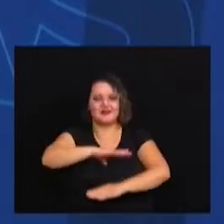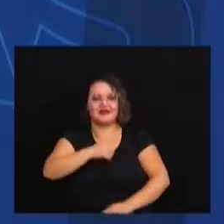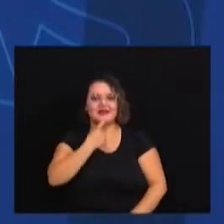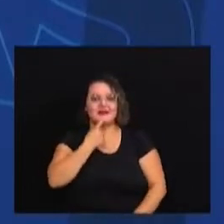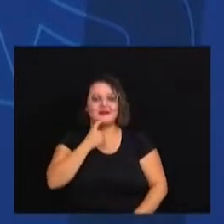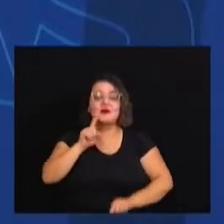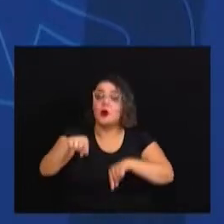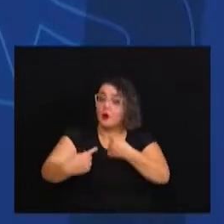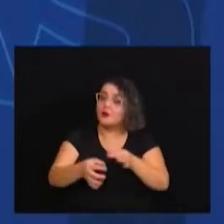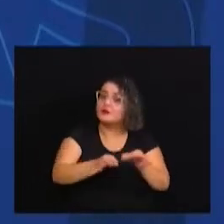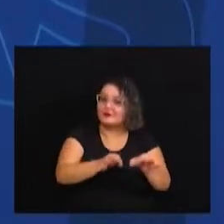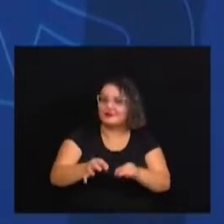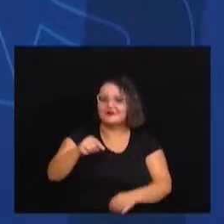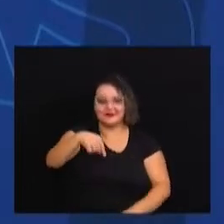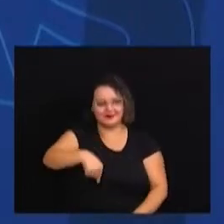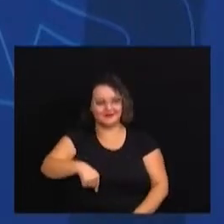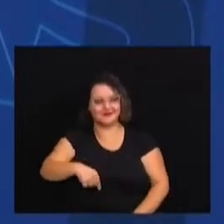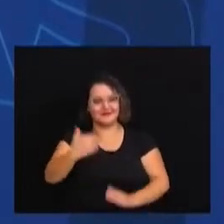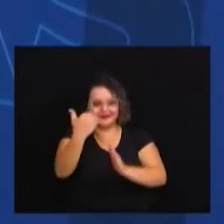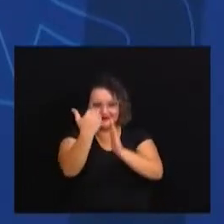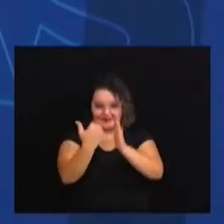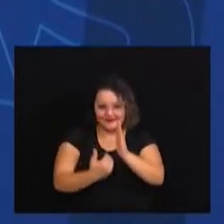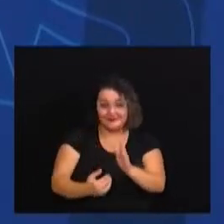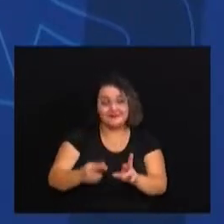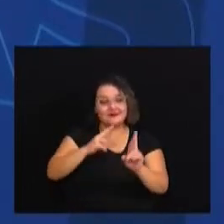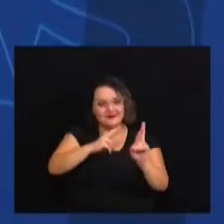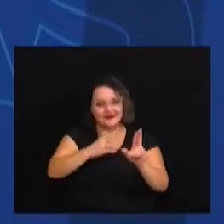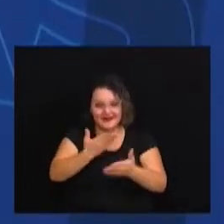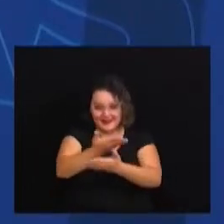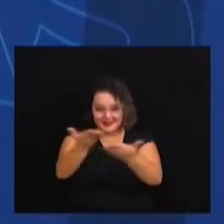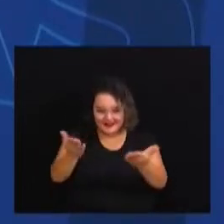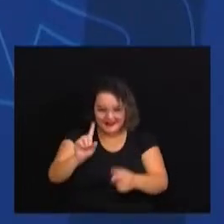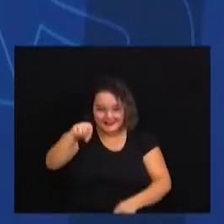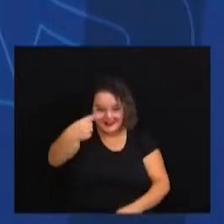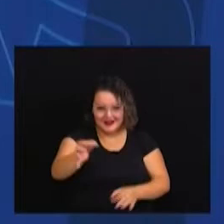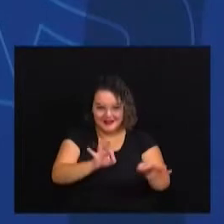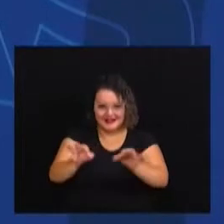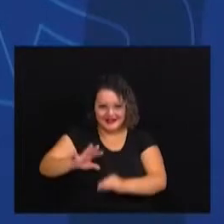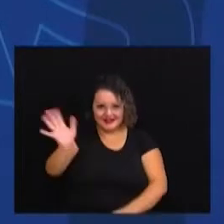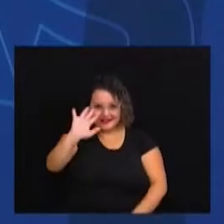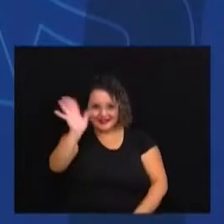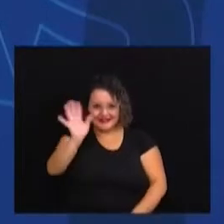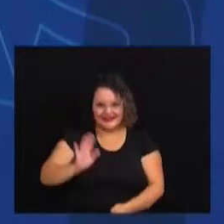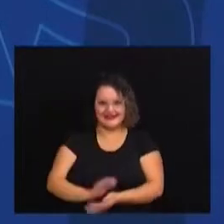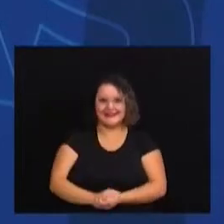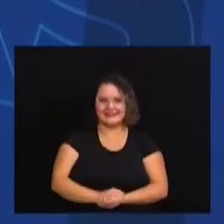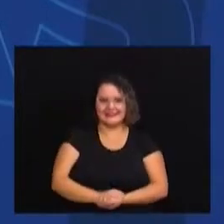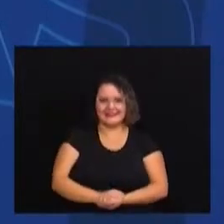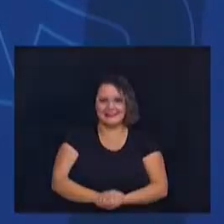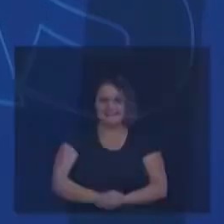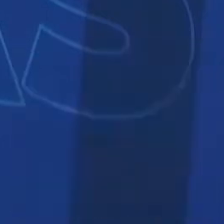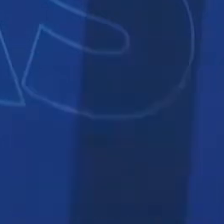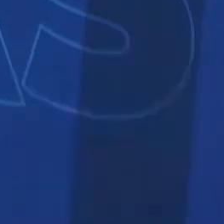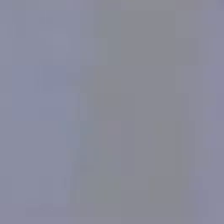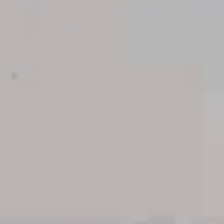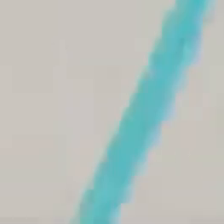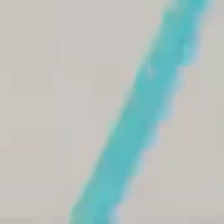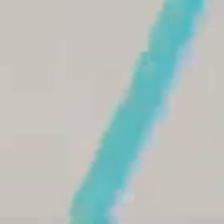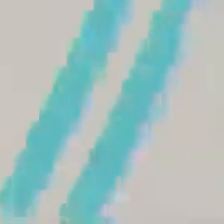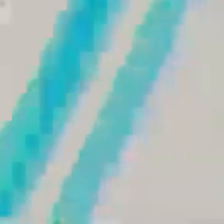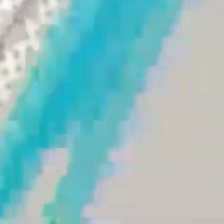como vários outros programas aqui da nossa grade. Eu espero vocês na próxima edição. Até mais!